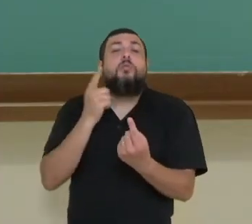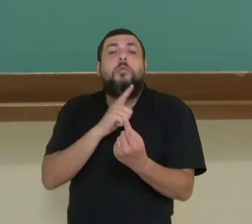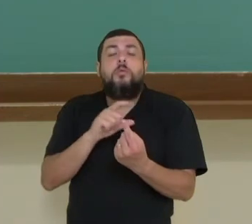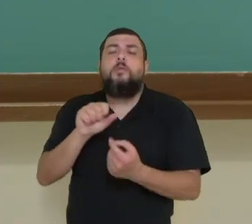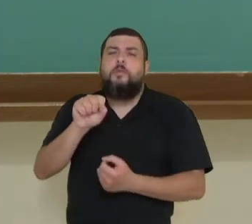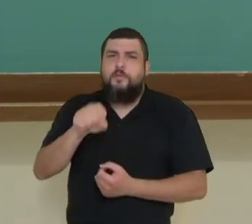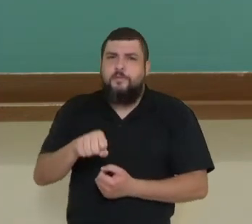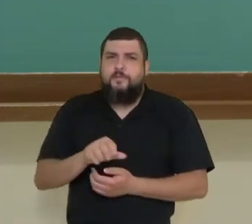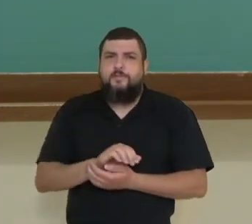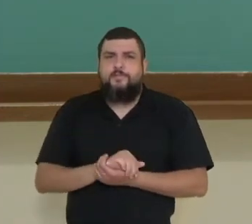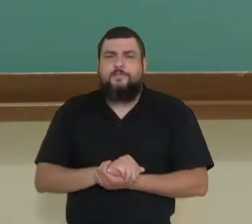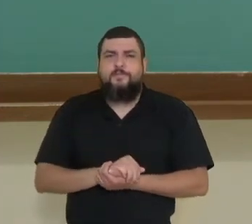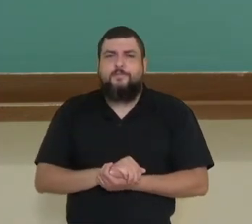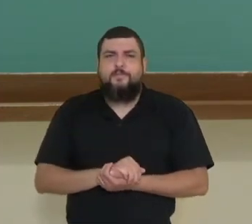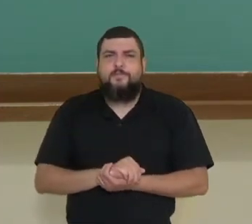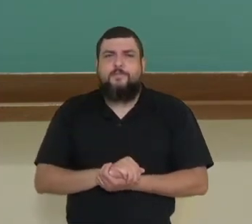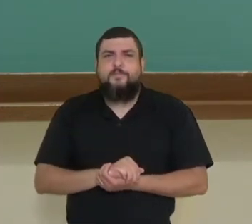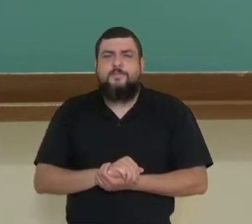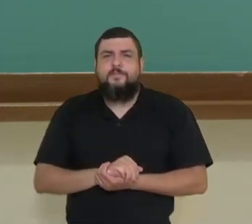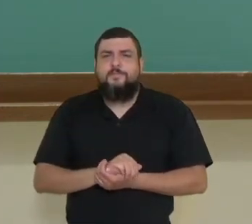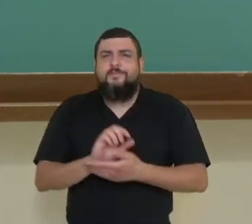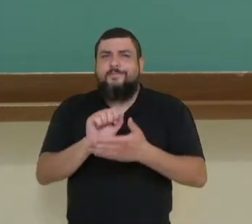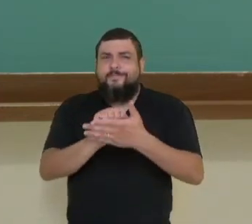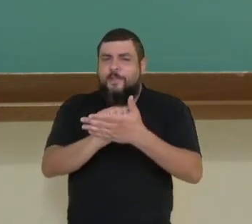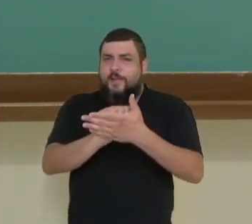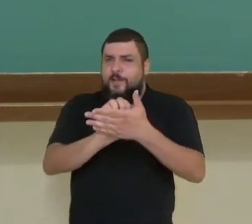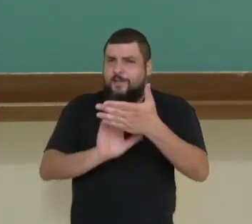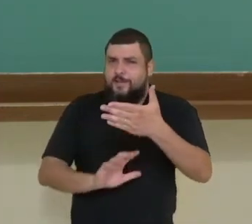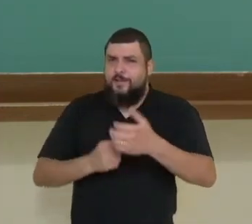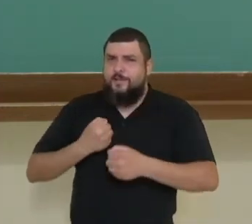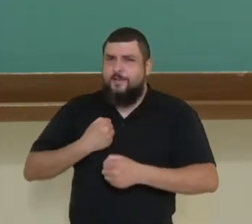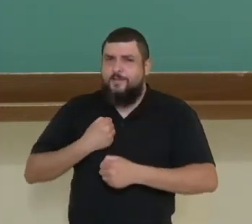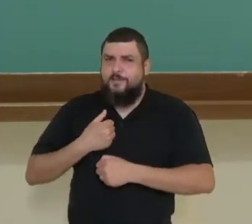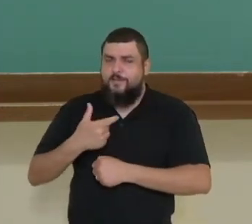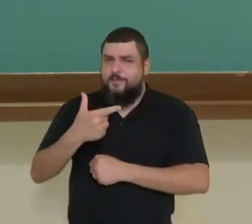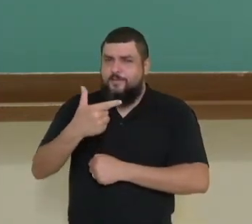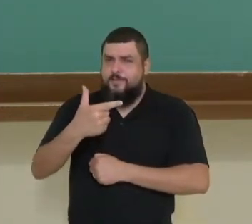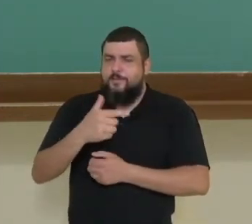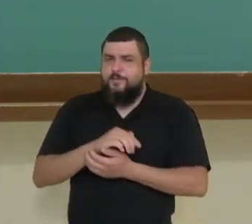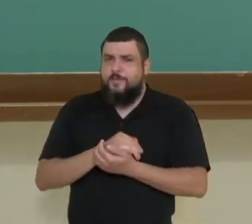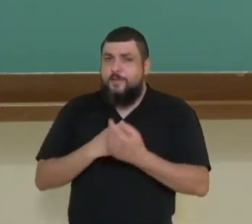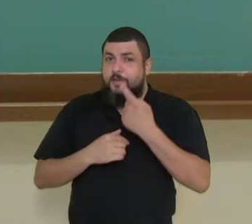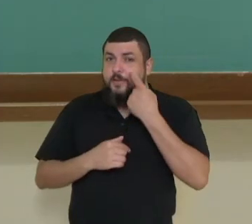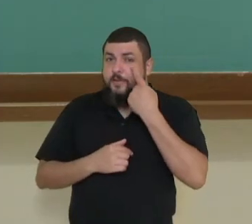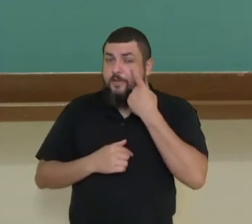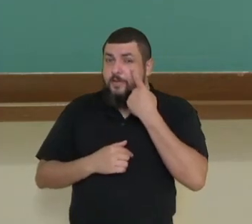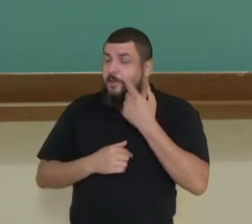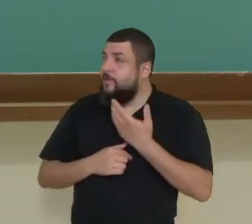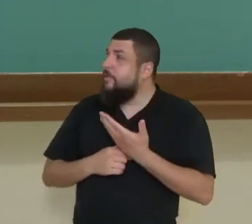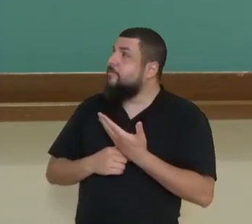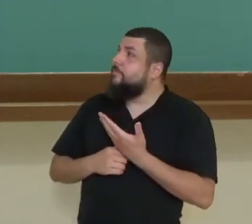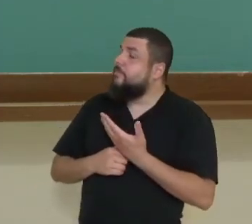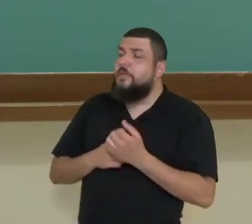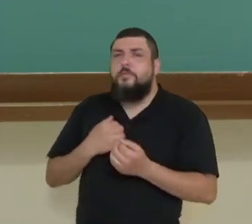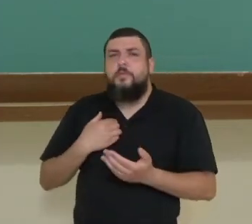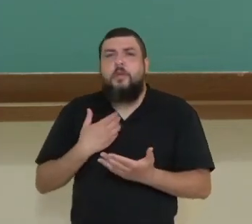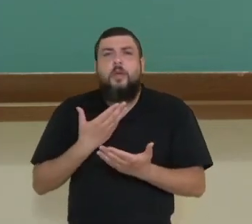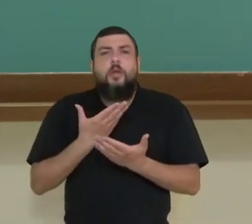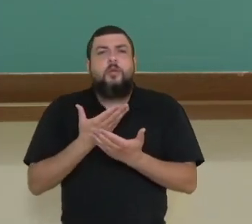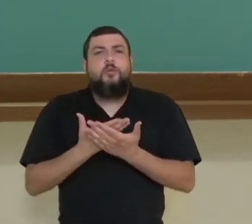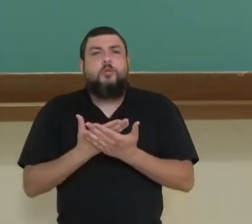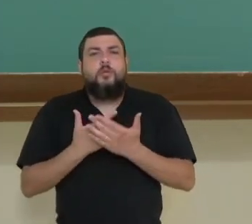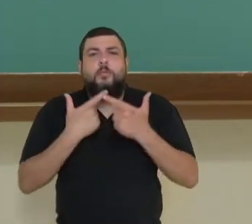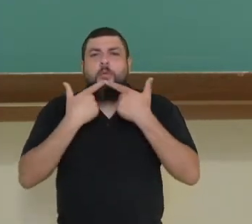Chegamos à atividade 2 e o que eu tenho? Vamos estudar a linguagem agora, né, e